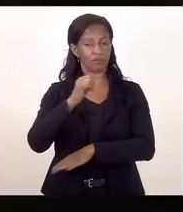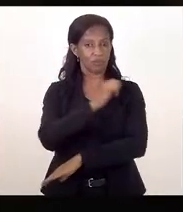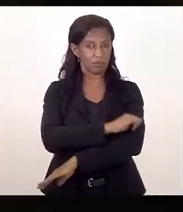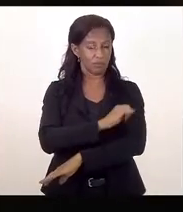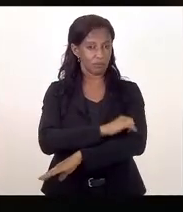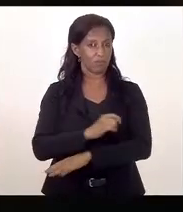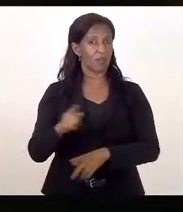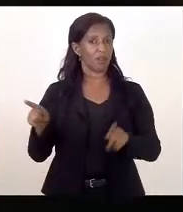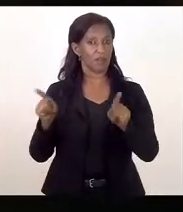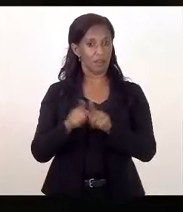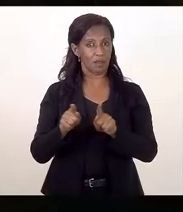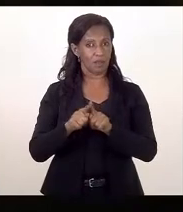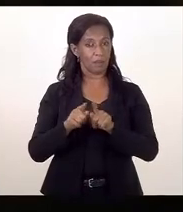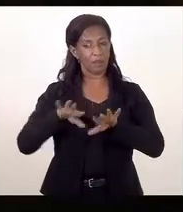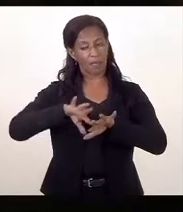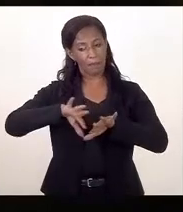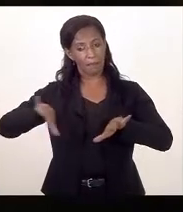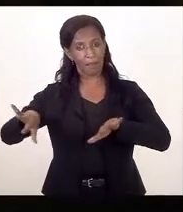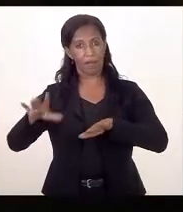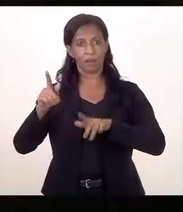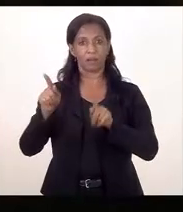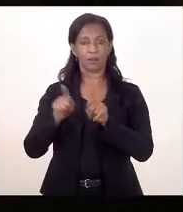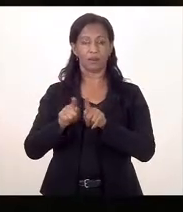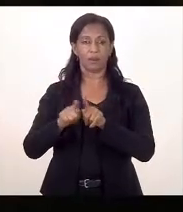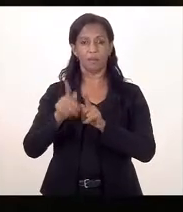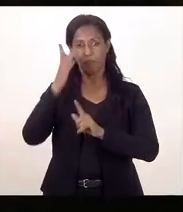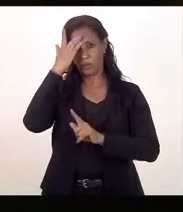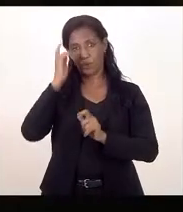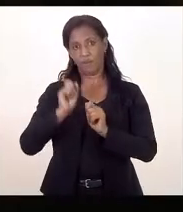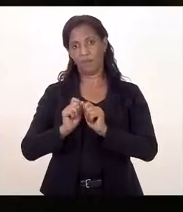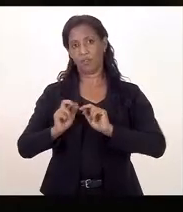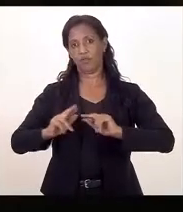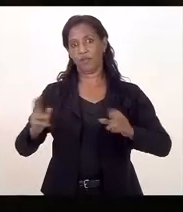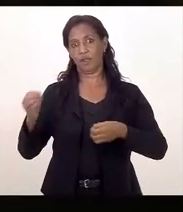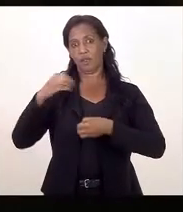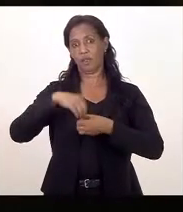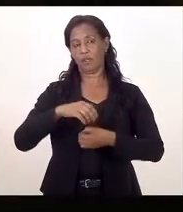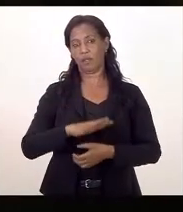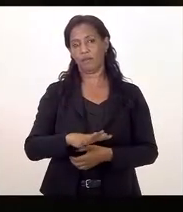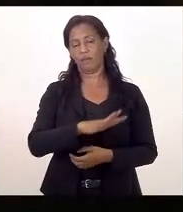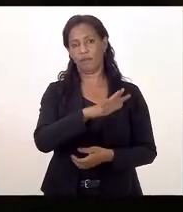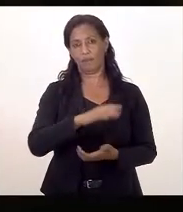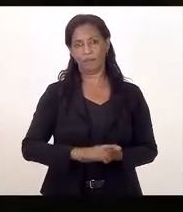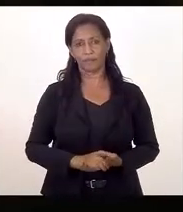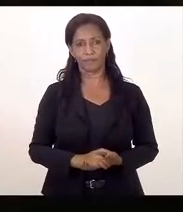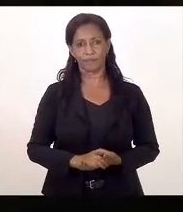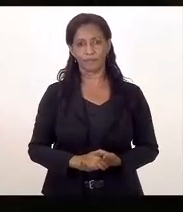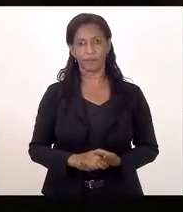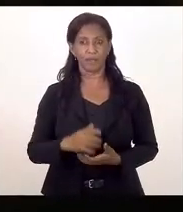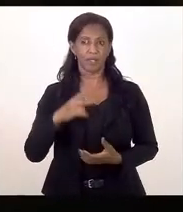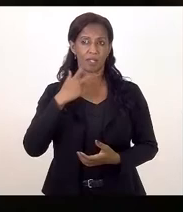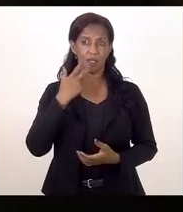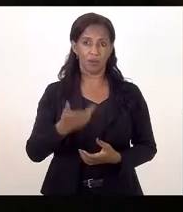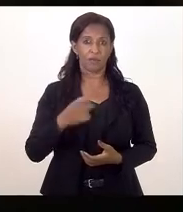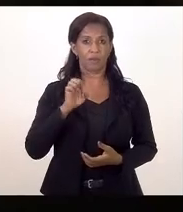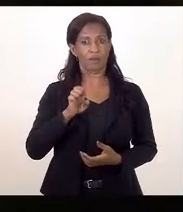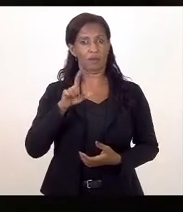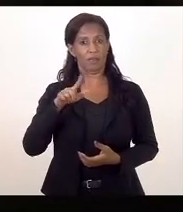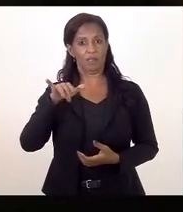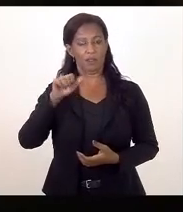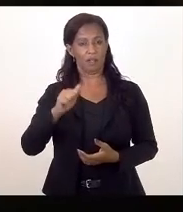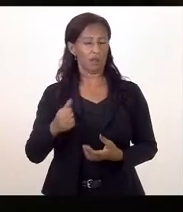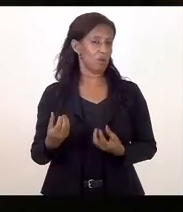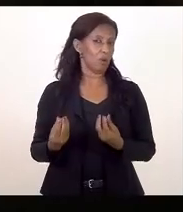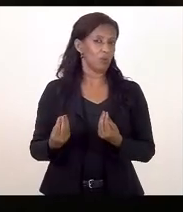a gente também aparta aqueles e aquelas que estão fazendo a diferença dentro das favelas e das periferias. E eu falo da Eliana com